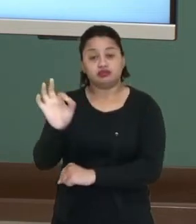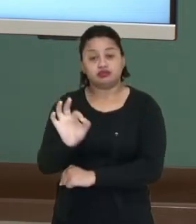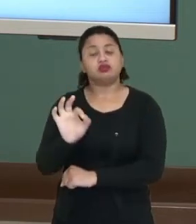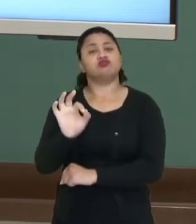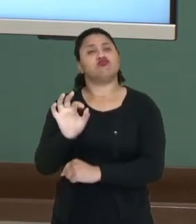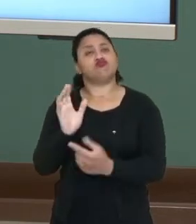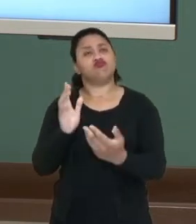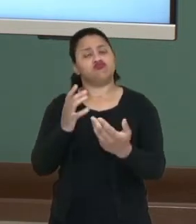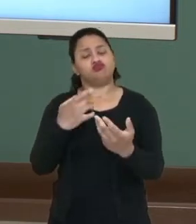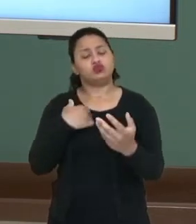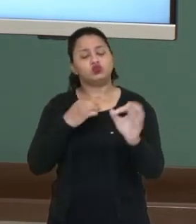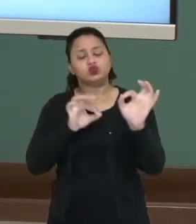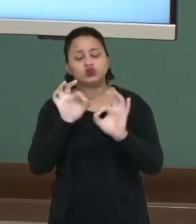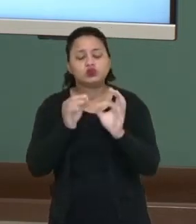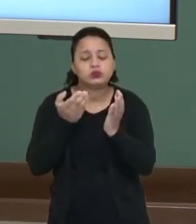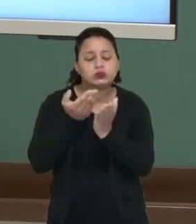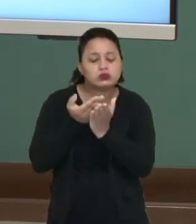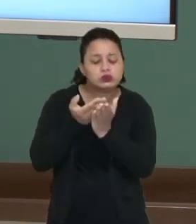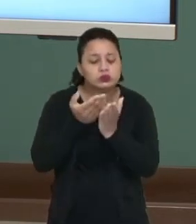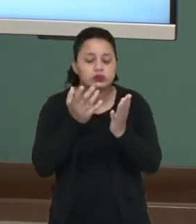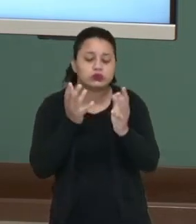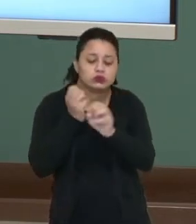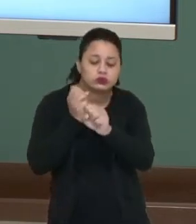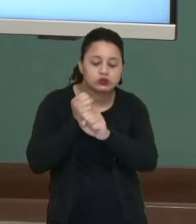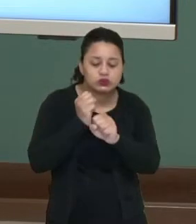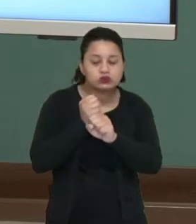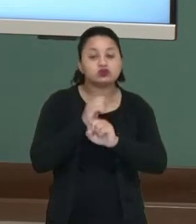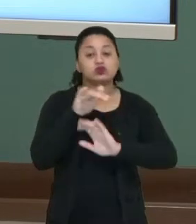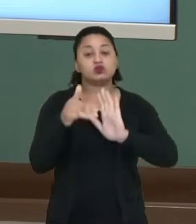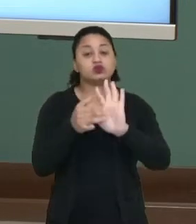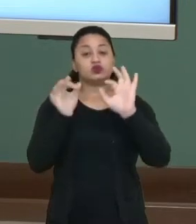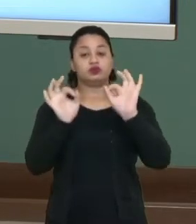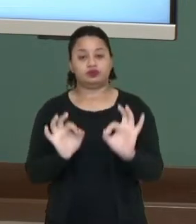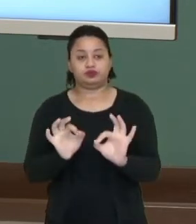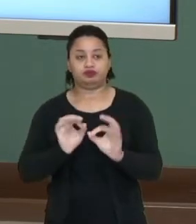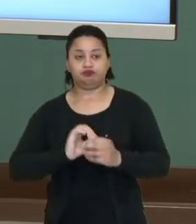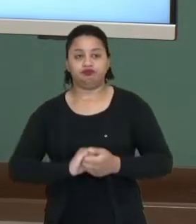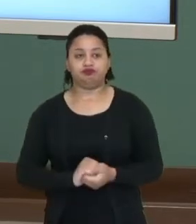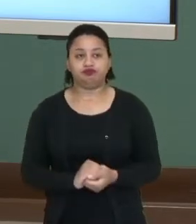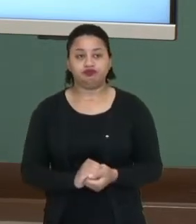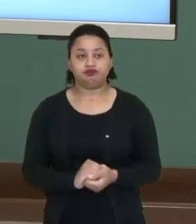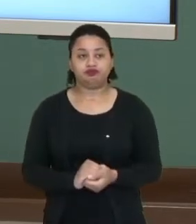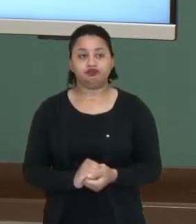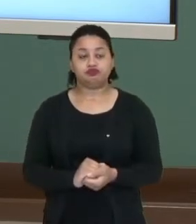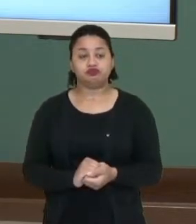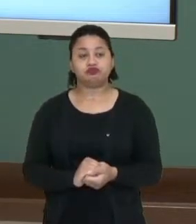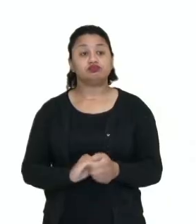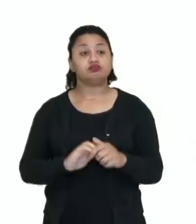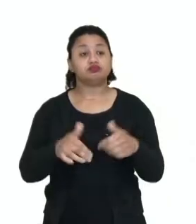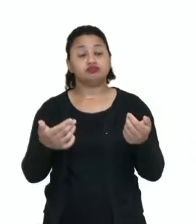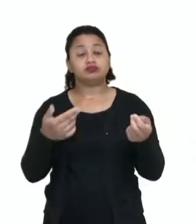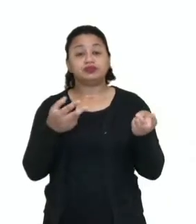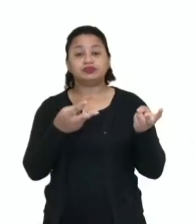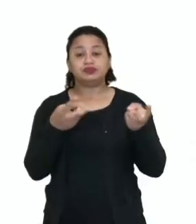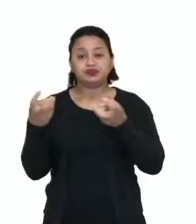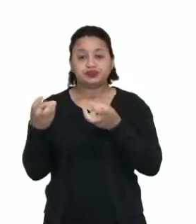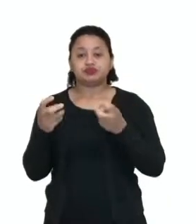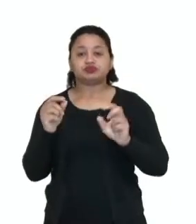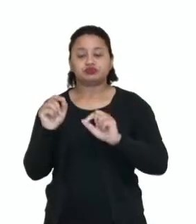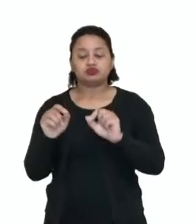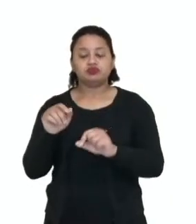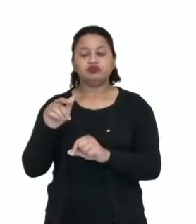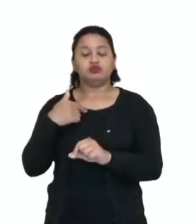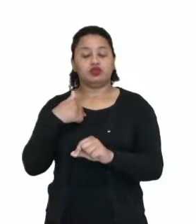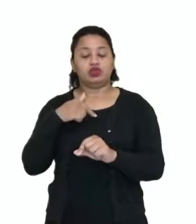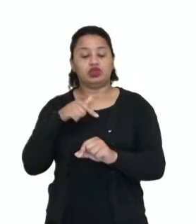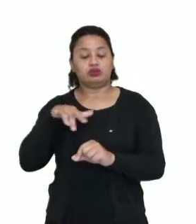muito estudadinho para que seja tudo muito correto, tá bom? Ao observarmos que uma situação está ligada